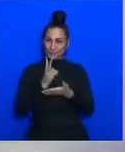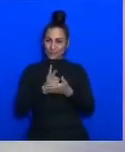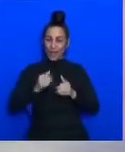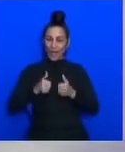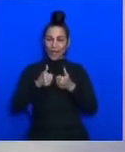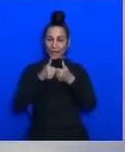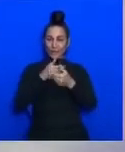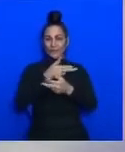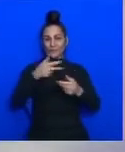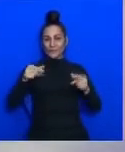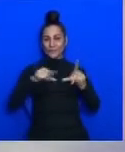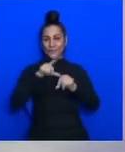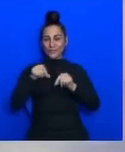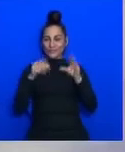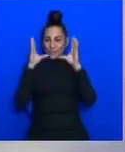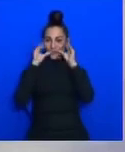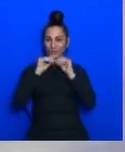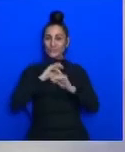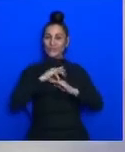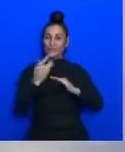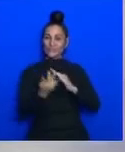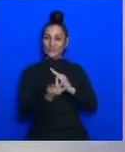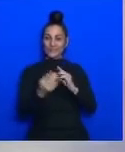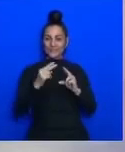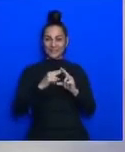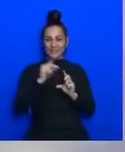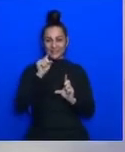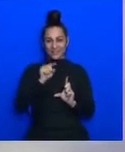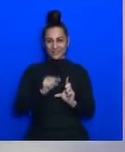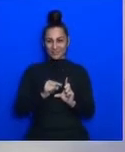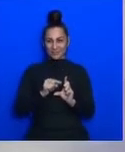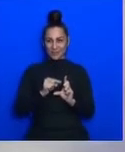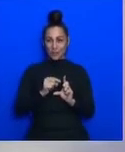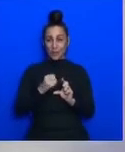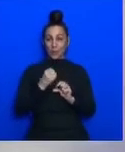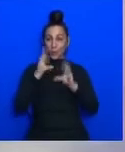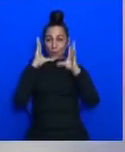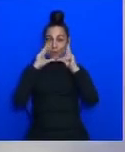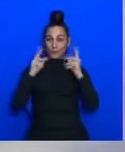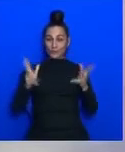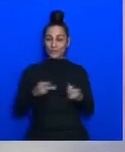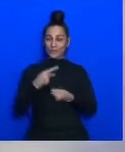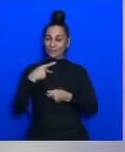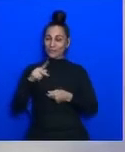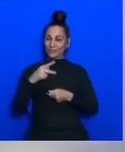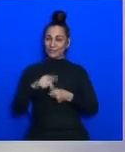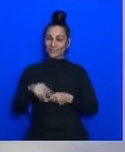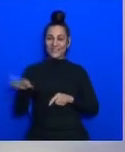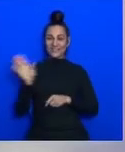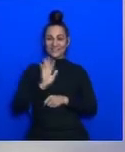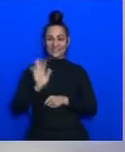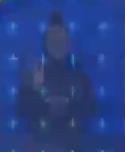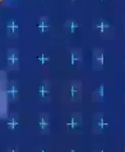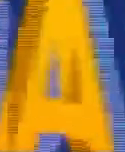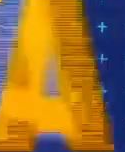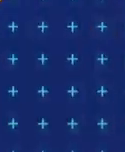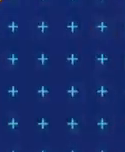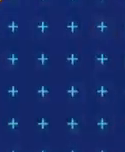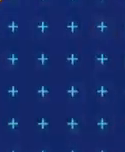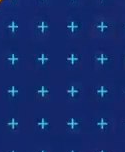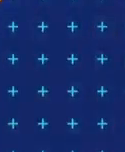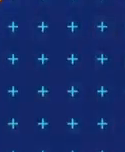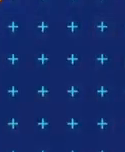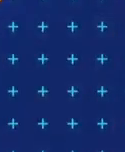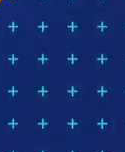continuar acompanhando os demais sorteios da noite através das mídias sociais da Caixa e da Rede TV. Uma ótima noite para você e até mais!